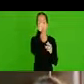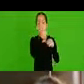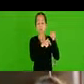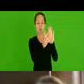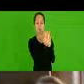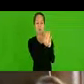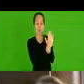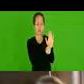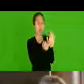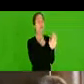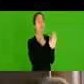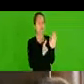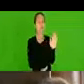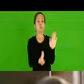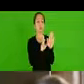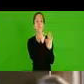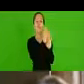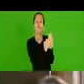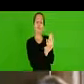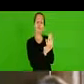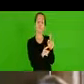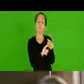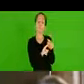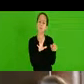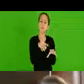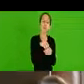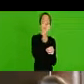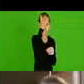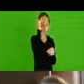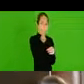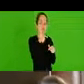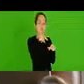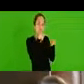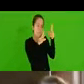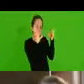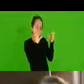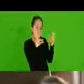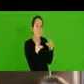conteúdo, mas não analisa as falas dos sujeitos,